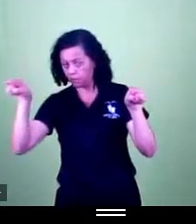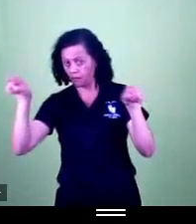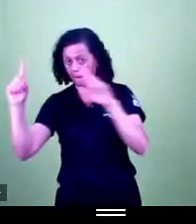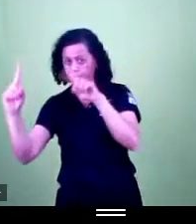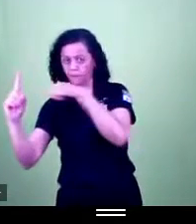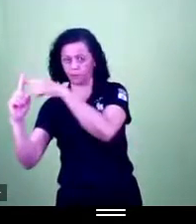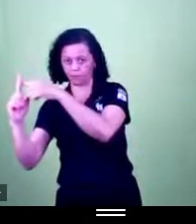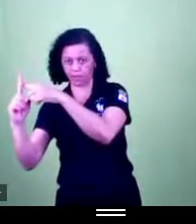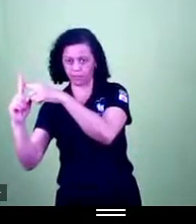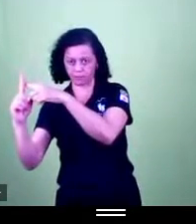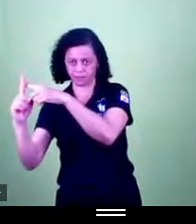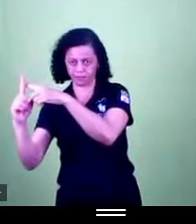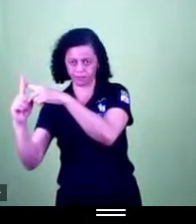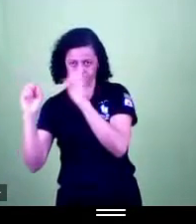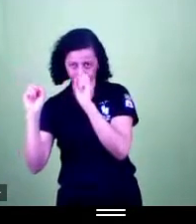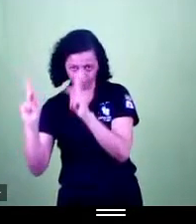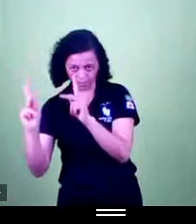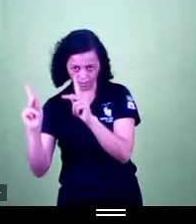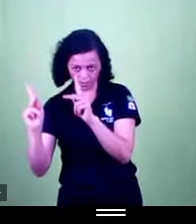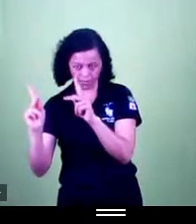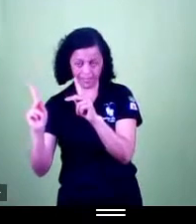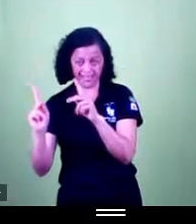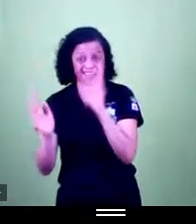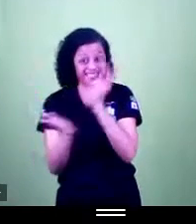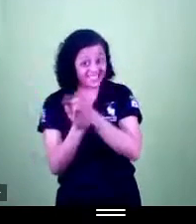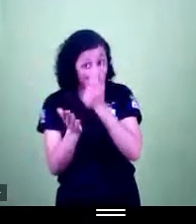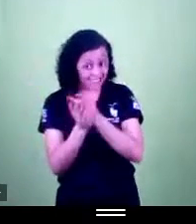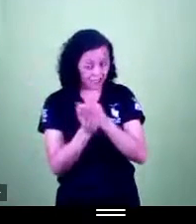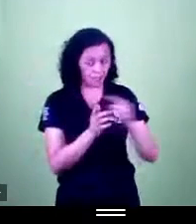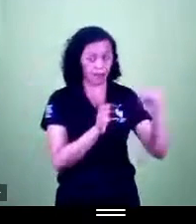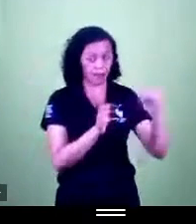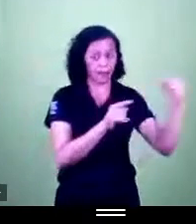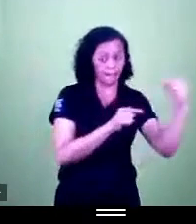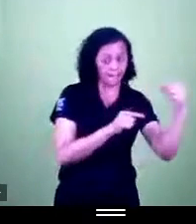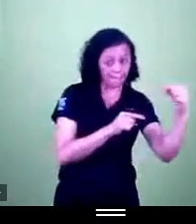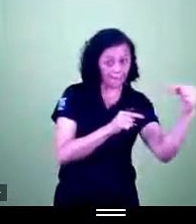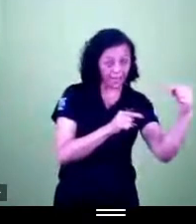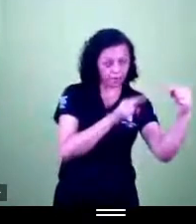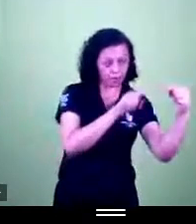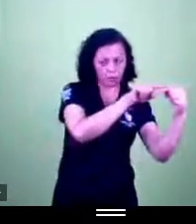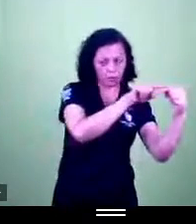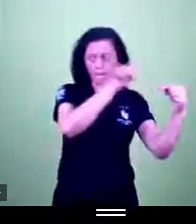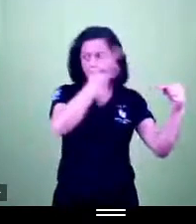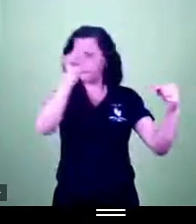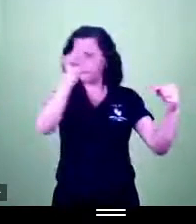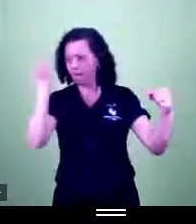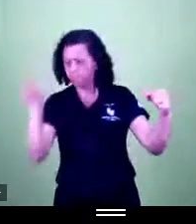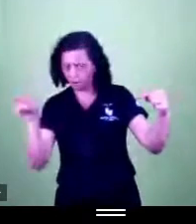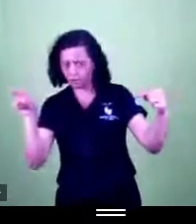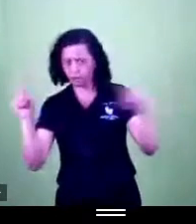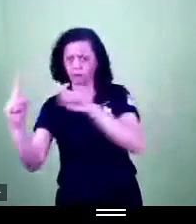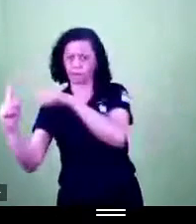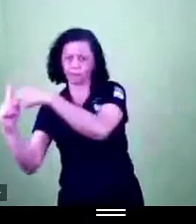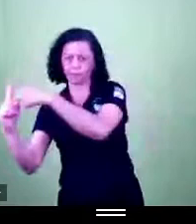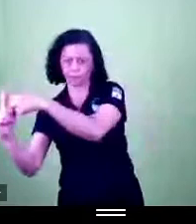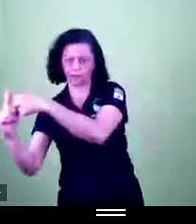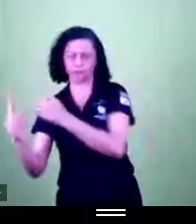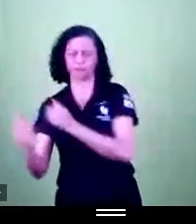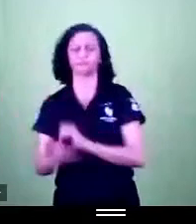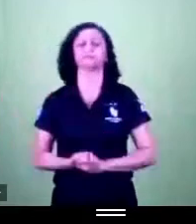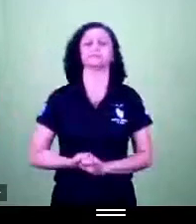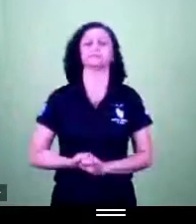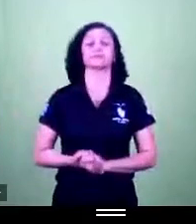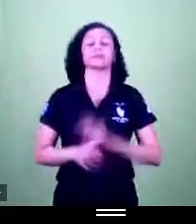se perder na hora de fazer uma análise utilizando a lei de Kirchhoff, né? Quando a gente tem uma elevação de tensão, a corrente, uma